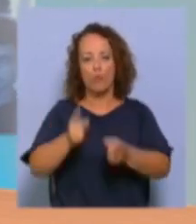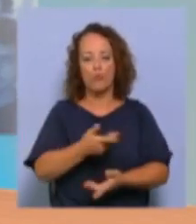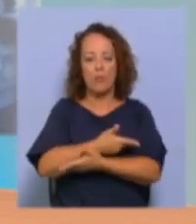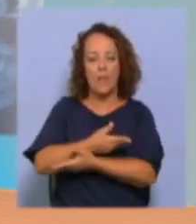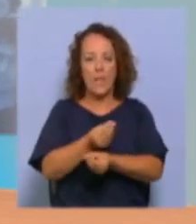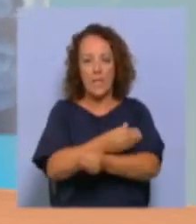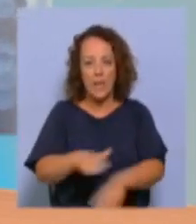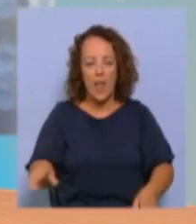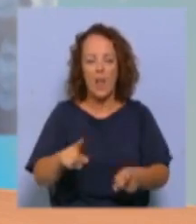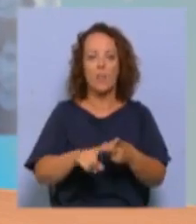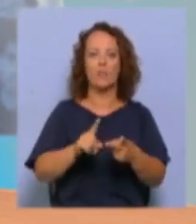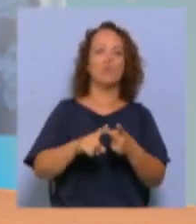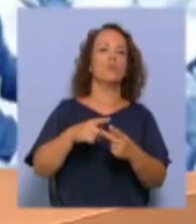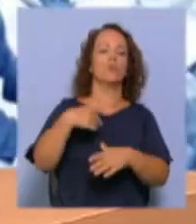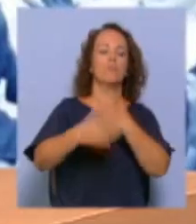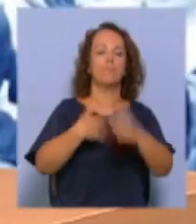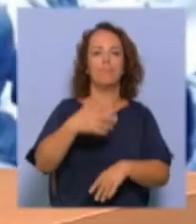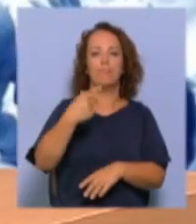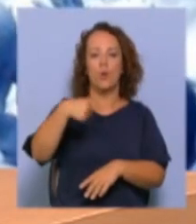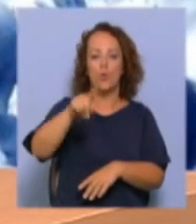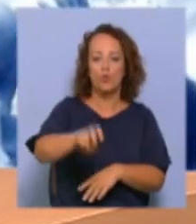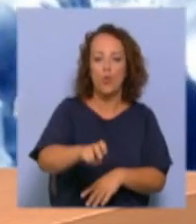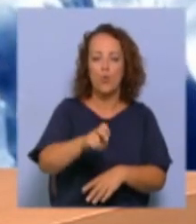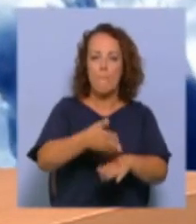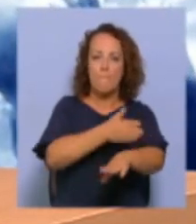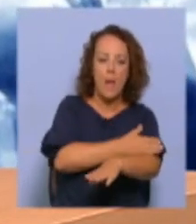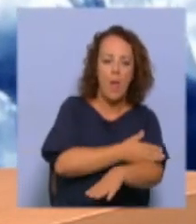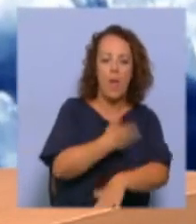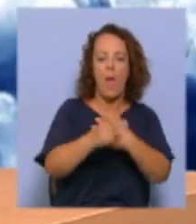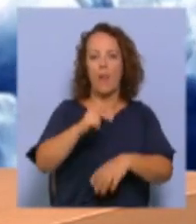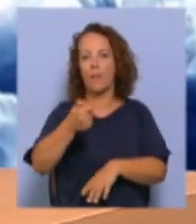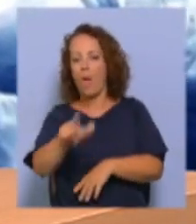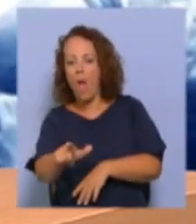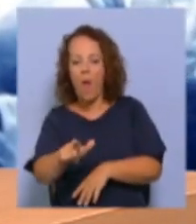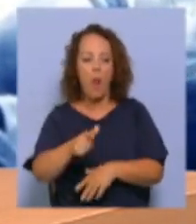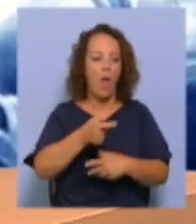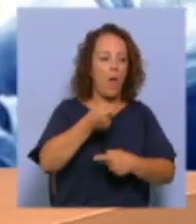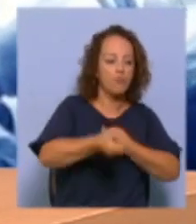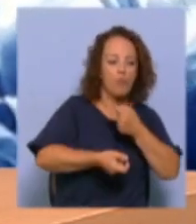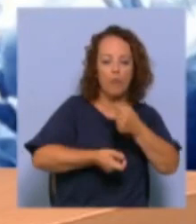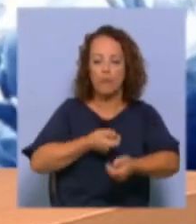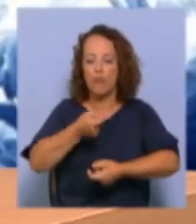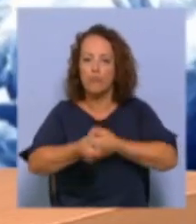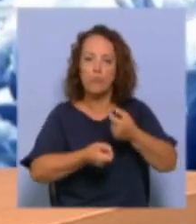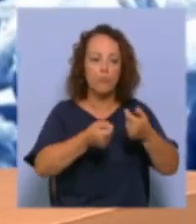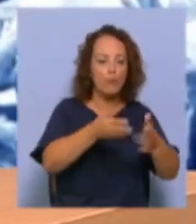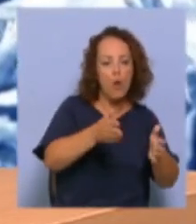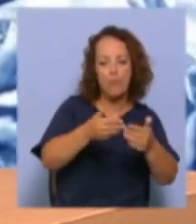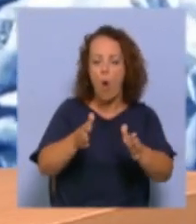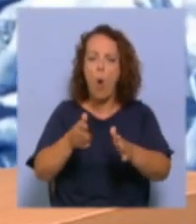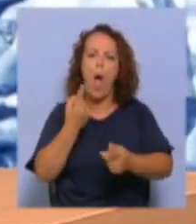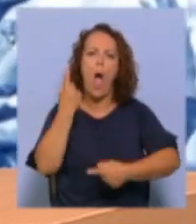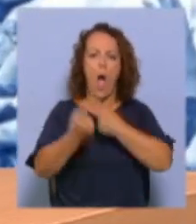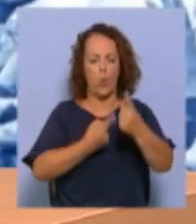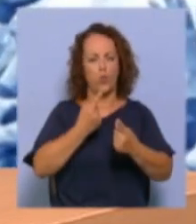junho com o pré-escolar, depois com as atividades de tempo livres, tivemos que também chamar a atenção daquilo que nos pareceu que era